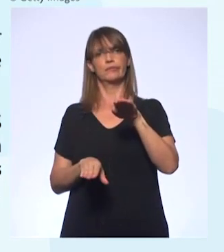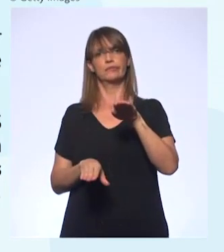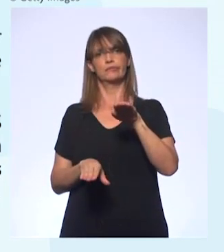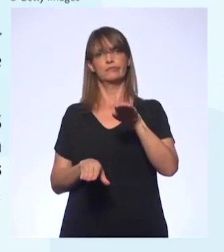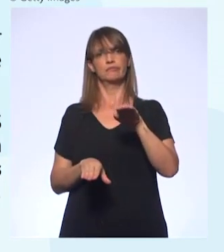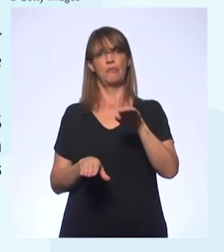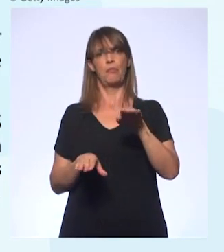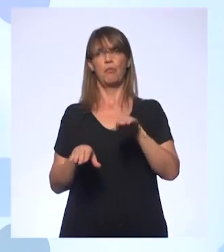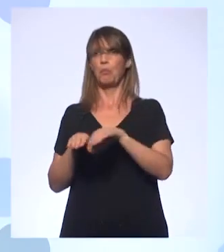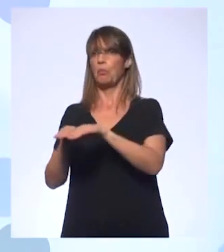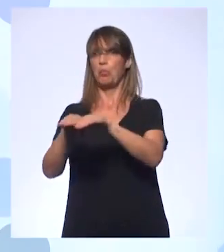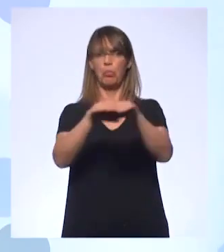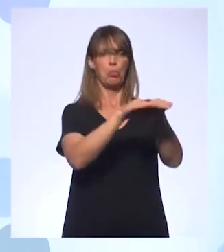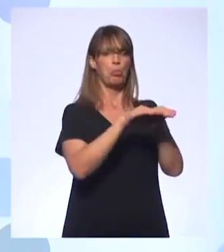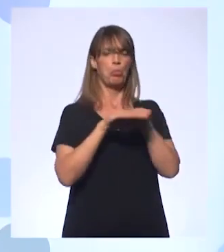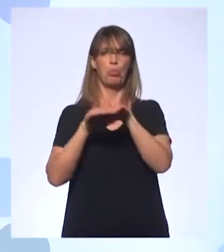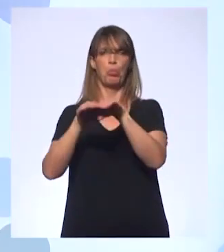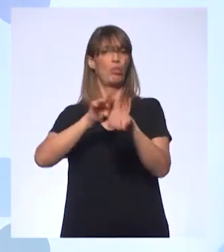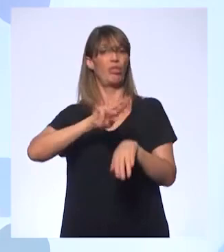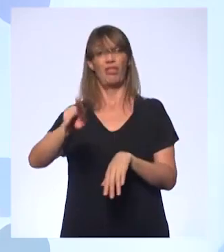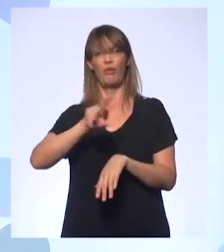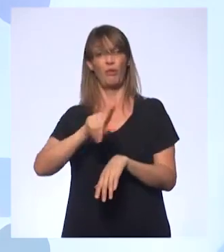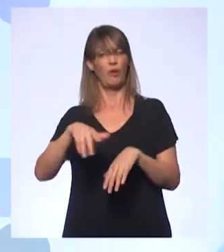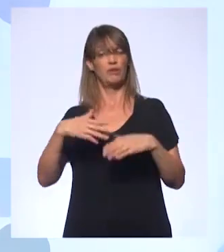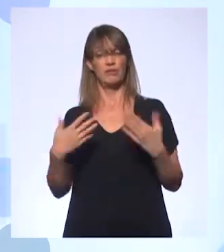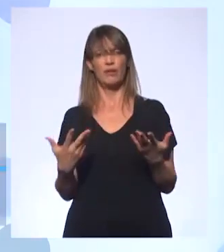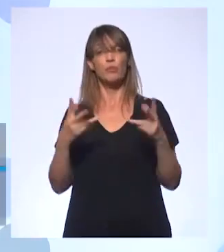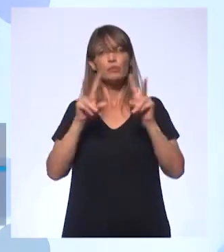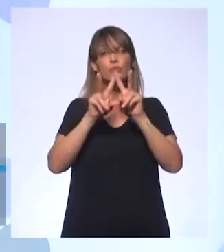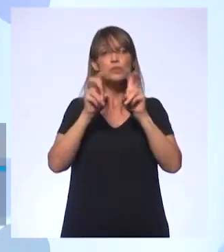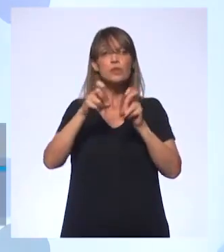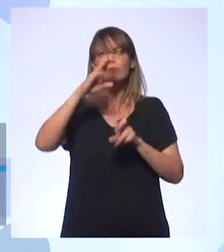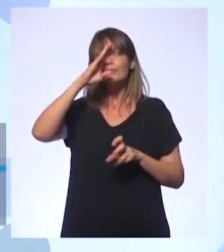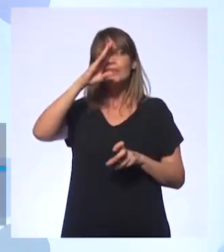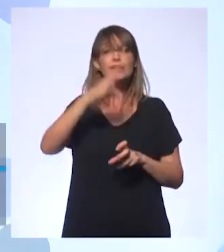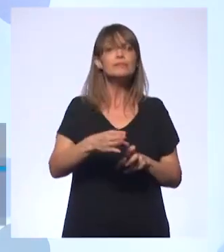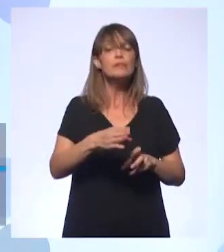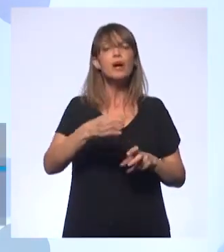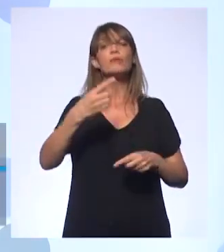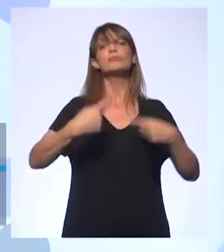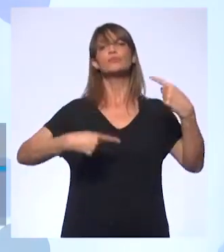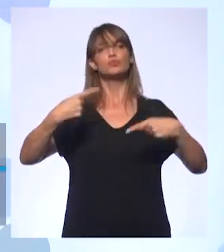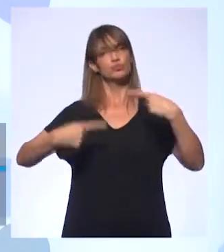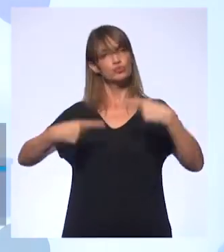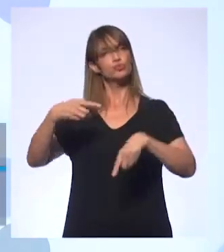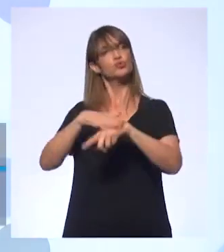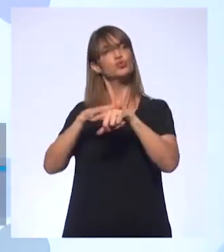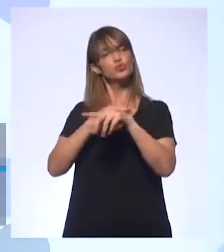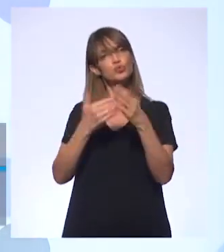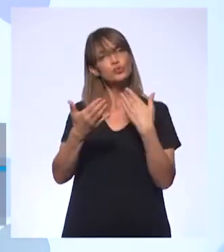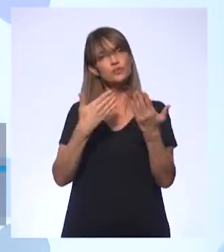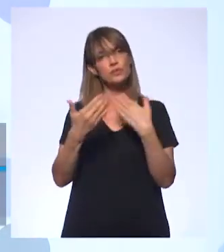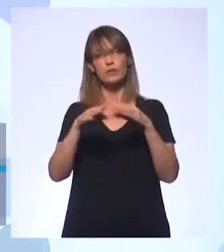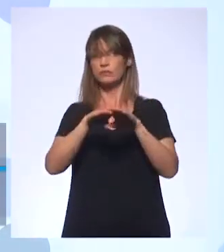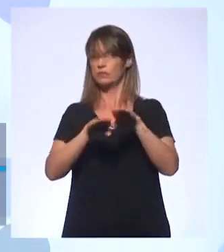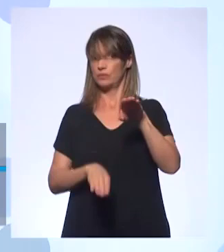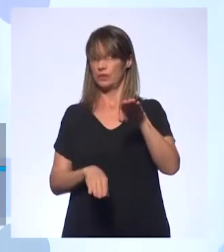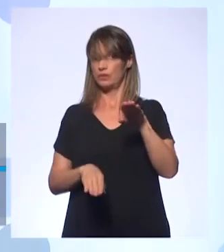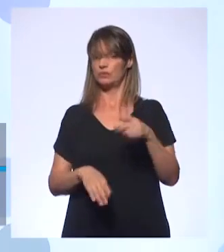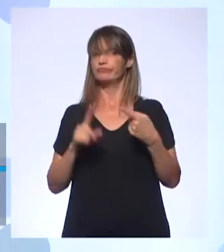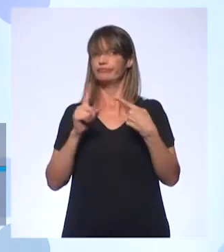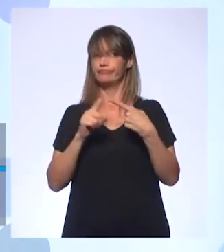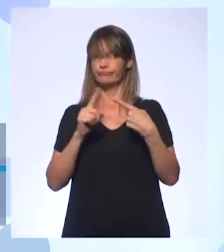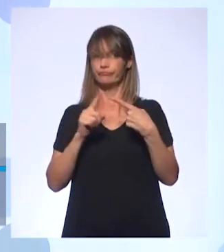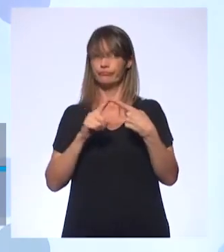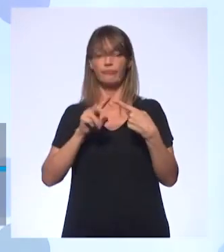são alguns dos elementos fundamentais para discutirmos as questões sobre a desigualdade. A desigualdade não se